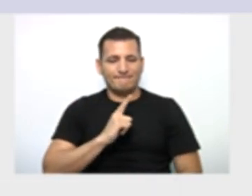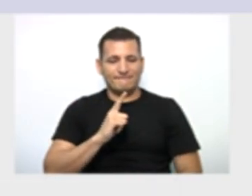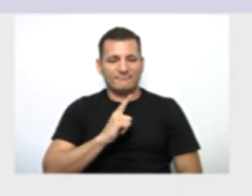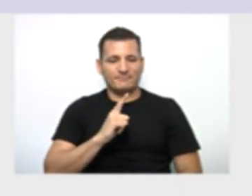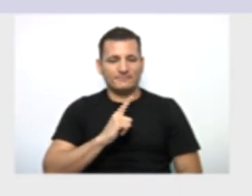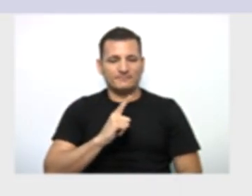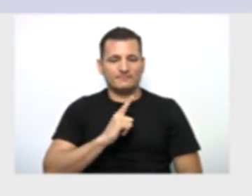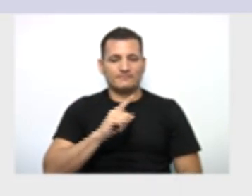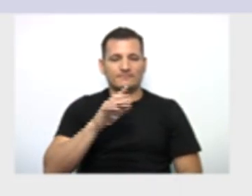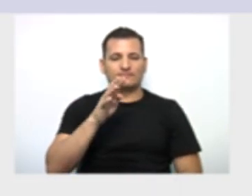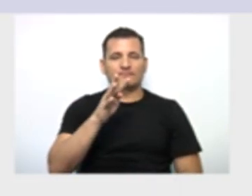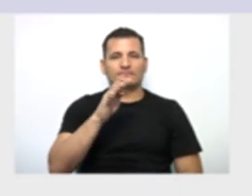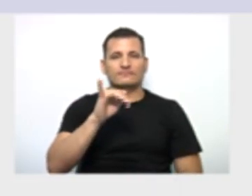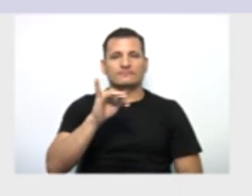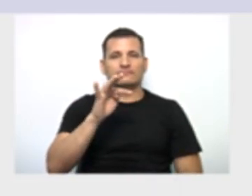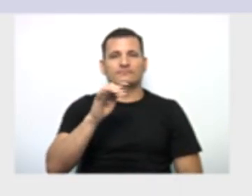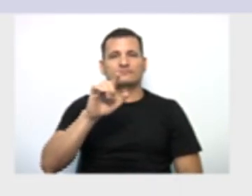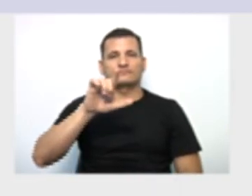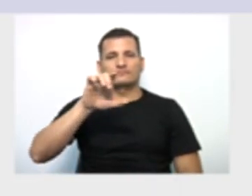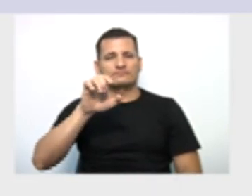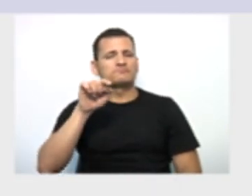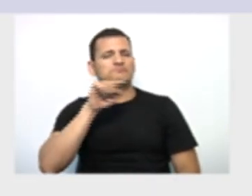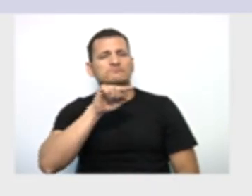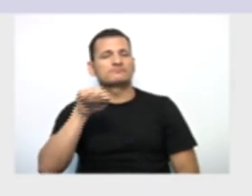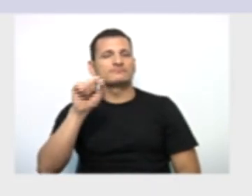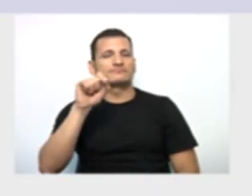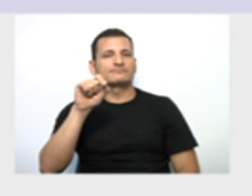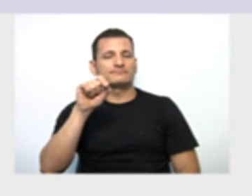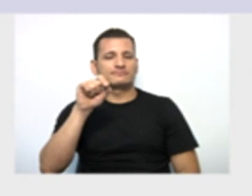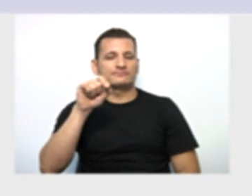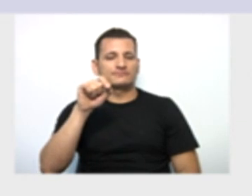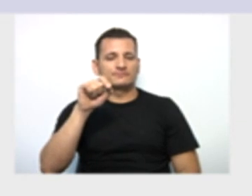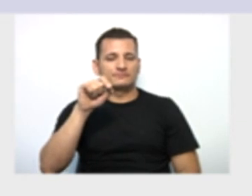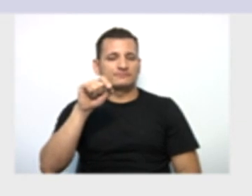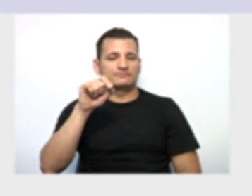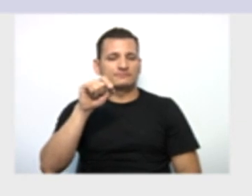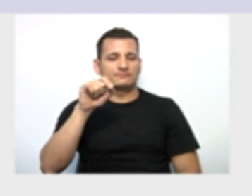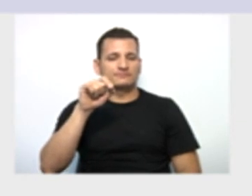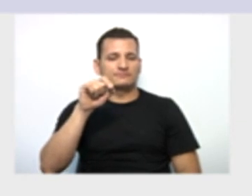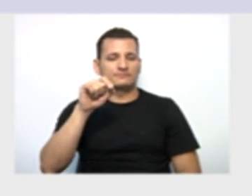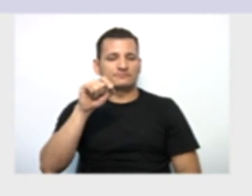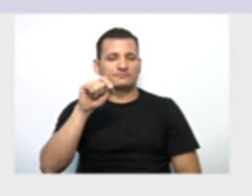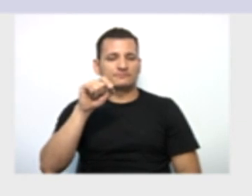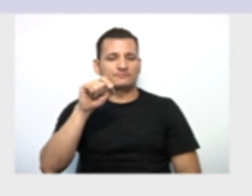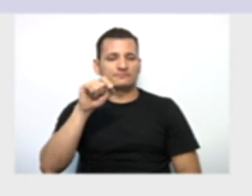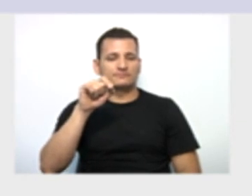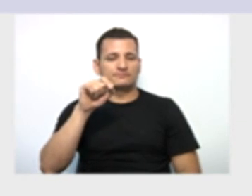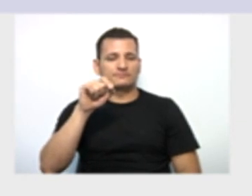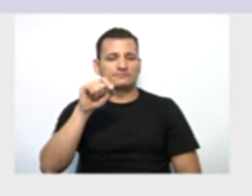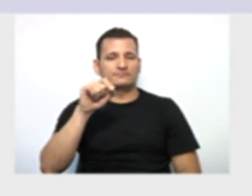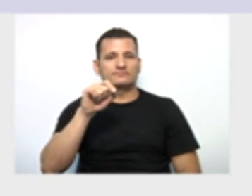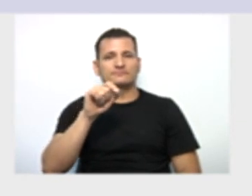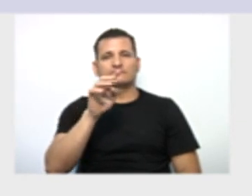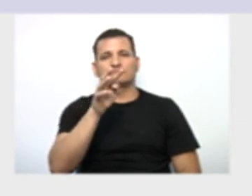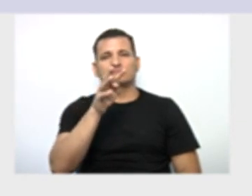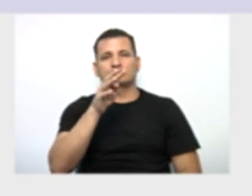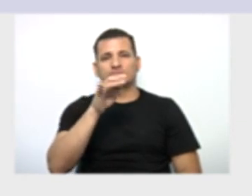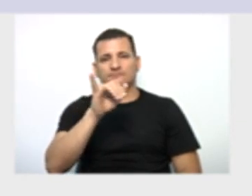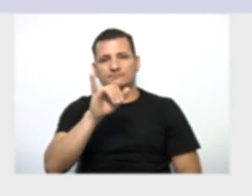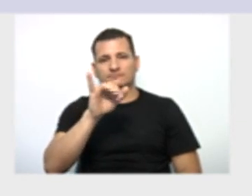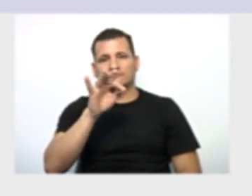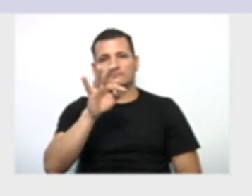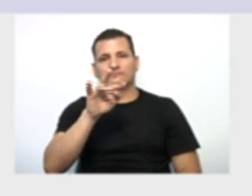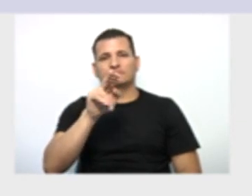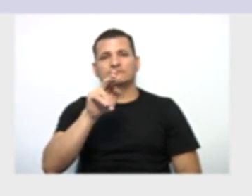é o title. Quem lembra aí o que é o title? Title é para que tenha um título na